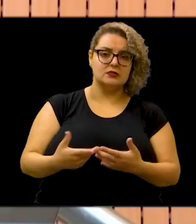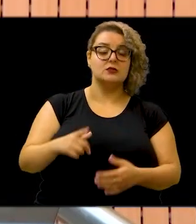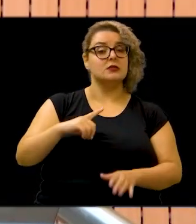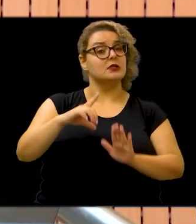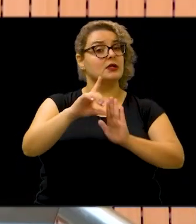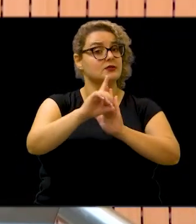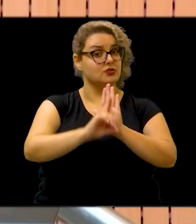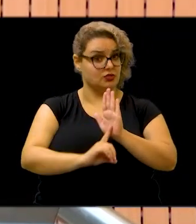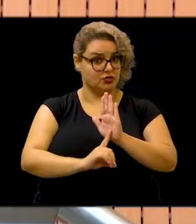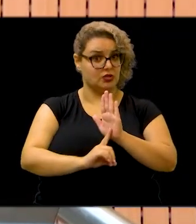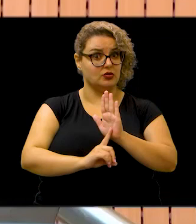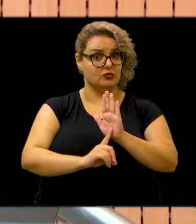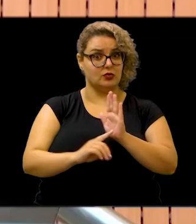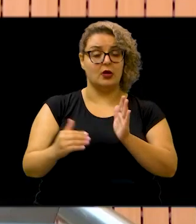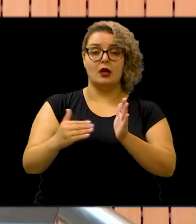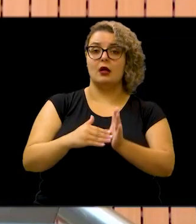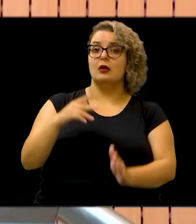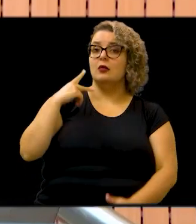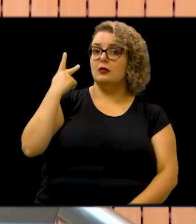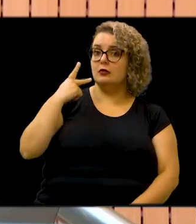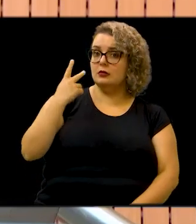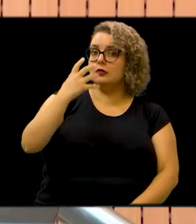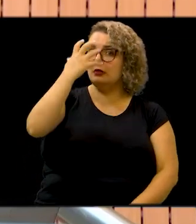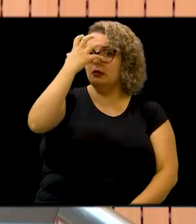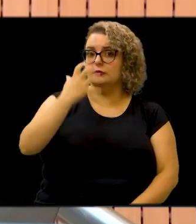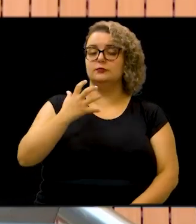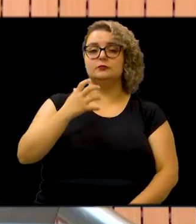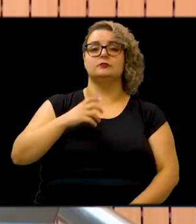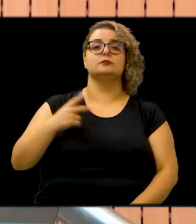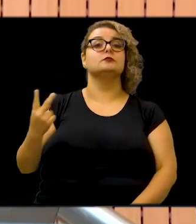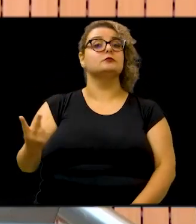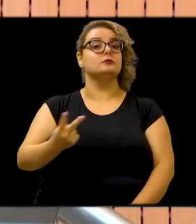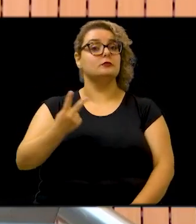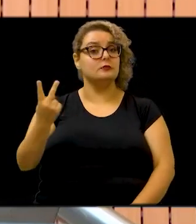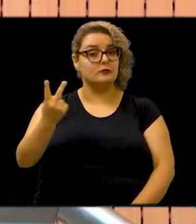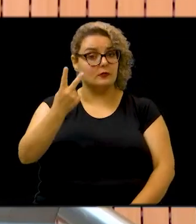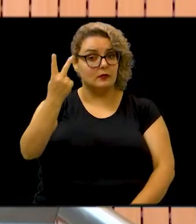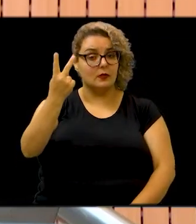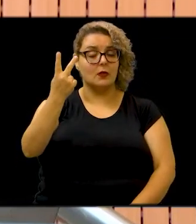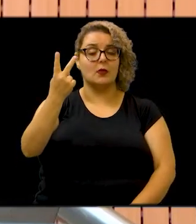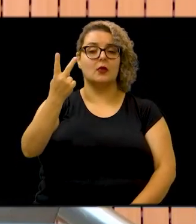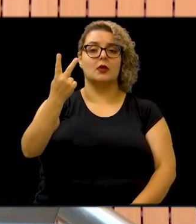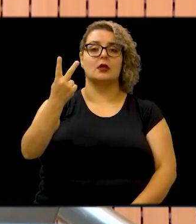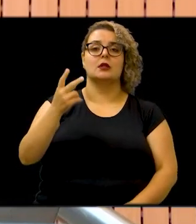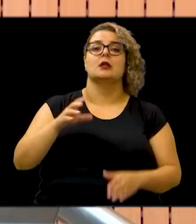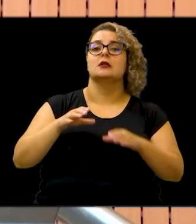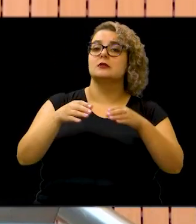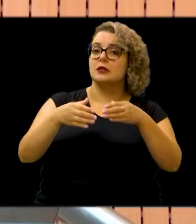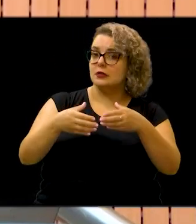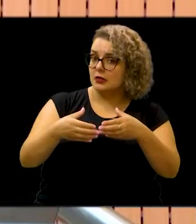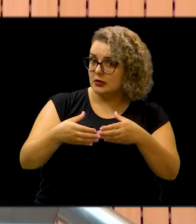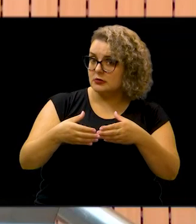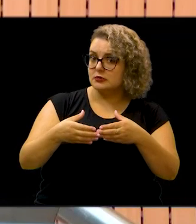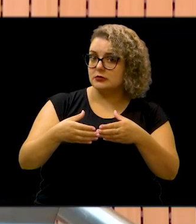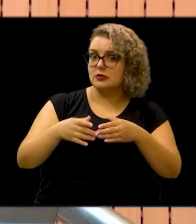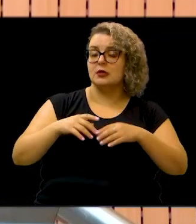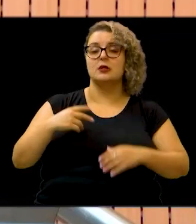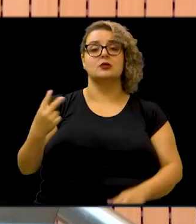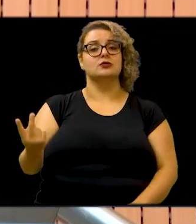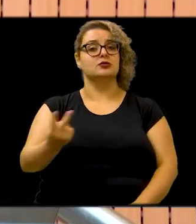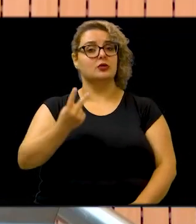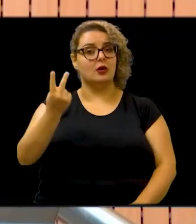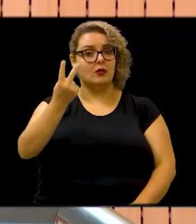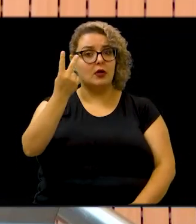necessitam e têm direito a ter uma política séria de valorização dessa categoria e